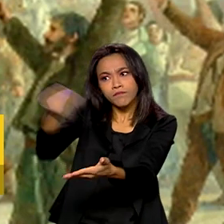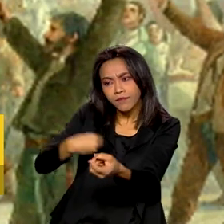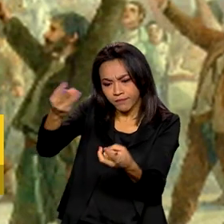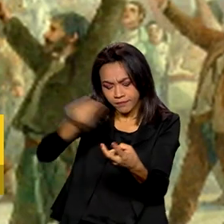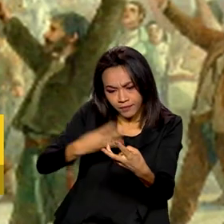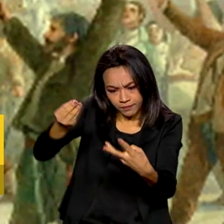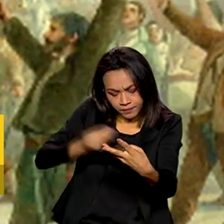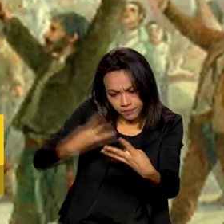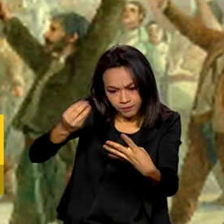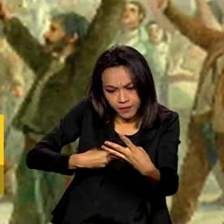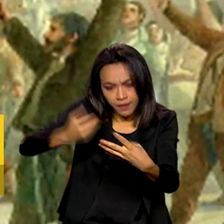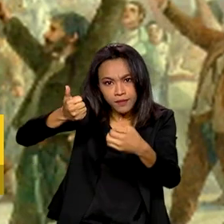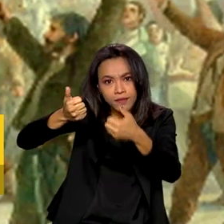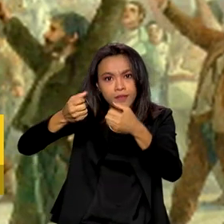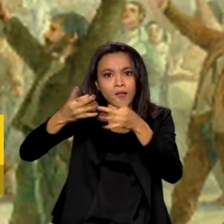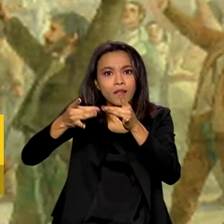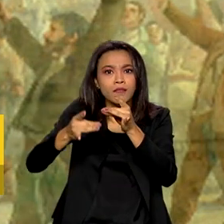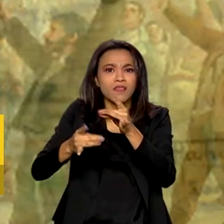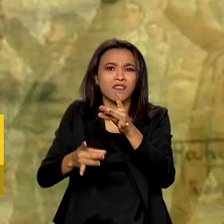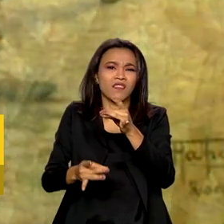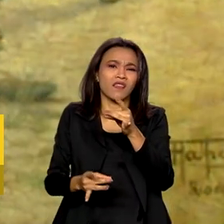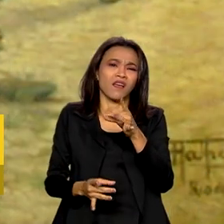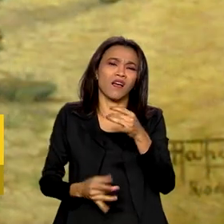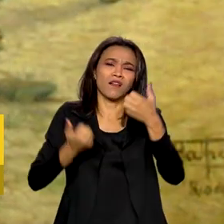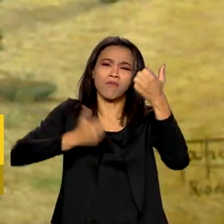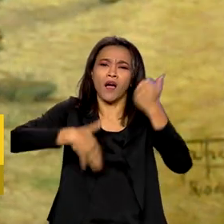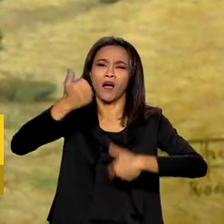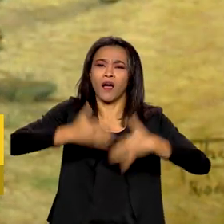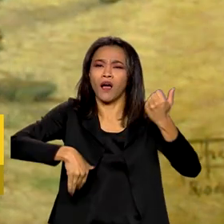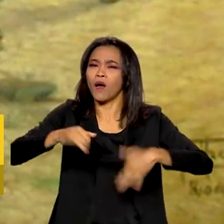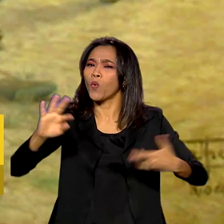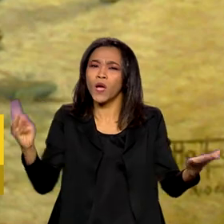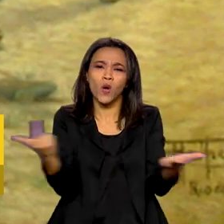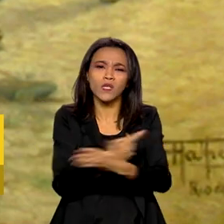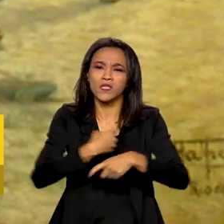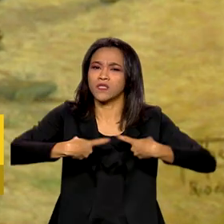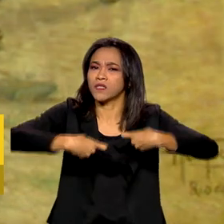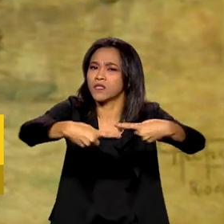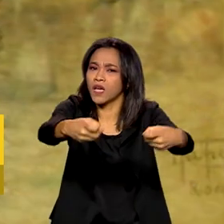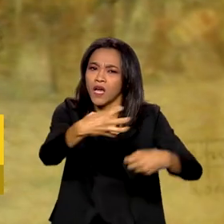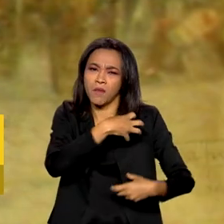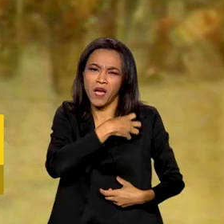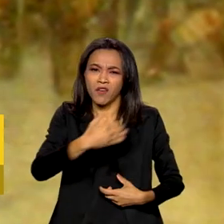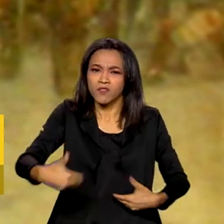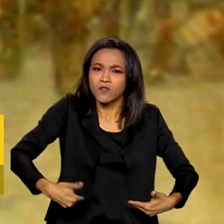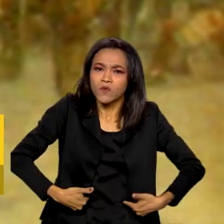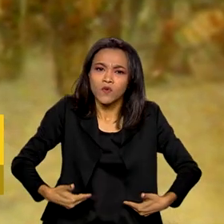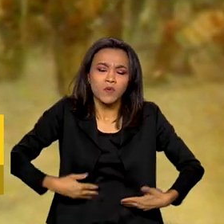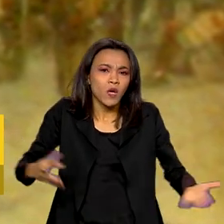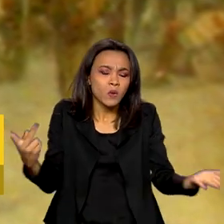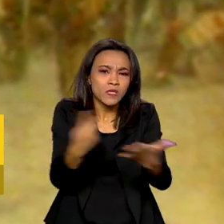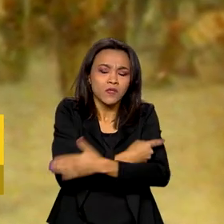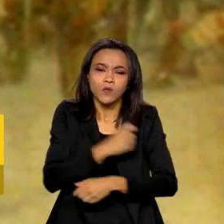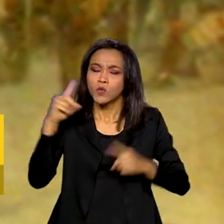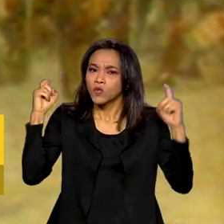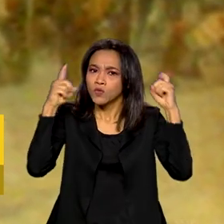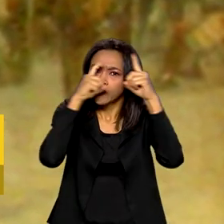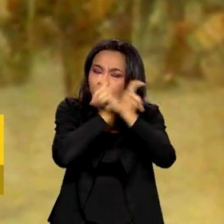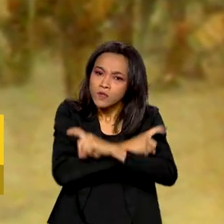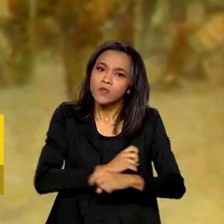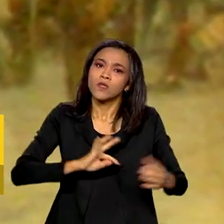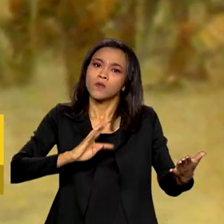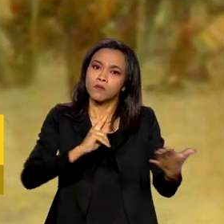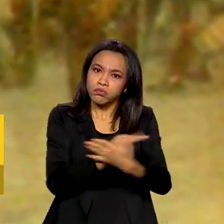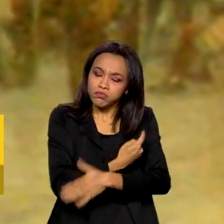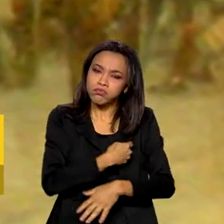com detalhes os horrores da guerra da Bahia, a fome que as pessoas passaram, né, a dificuldade que se tinha